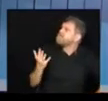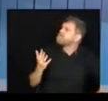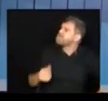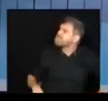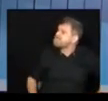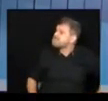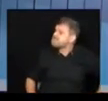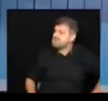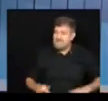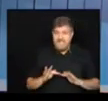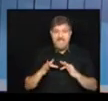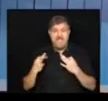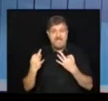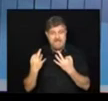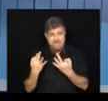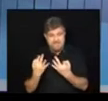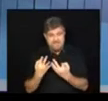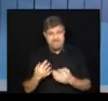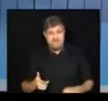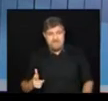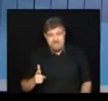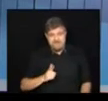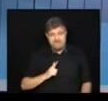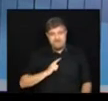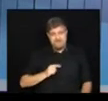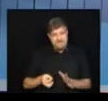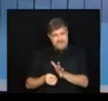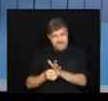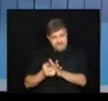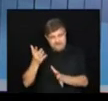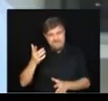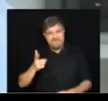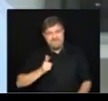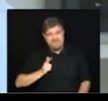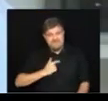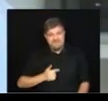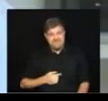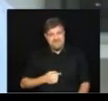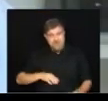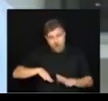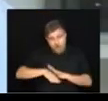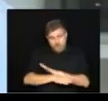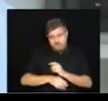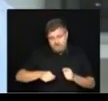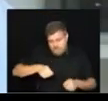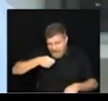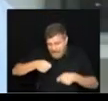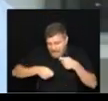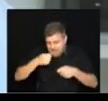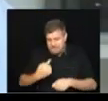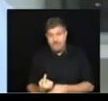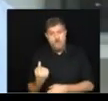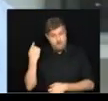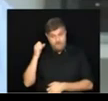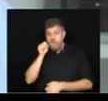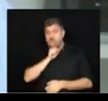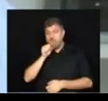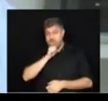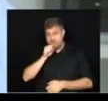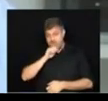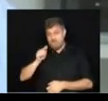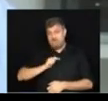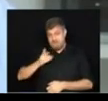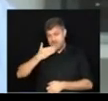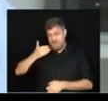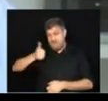A família, não é? Você tem muitas vezes mais os hábitos alimentares melhores nos mais antigos do que